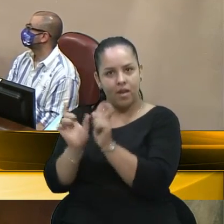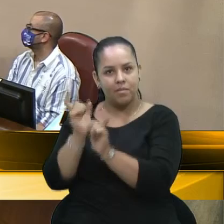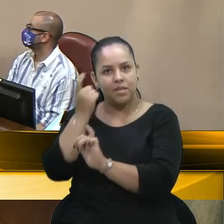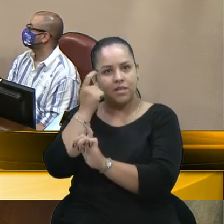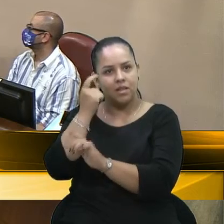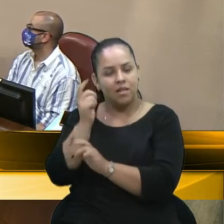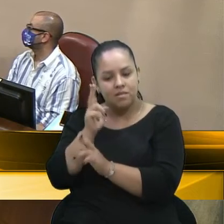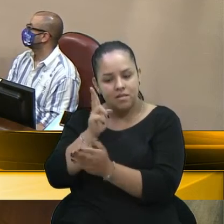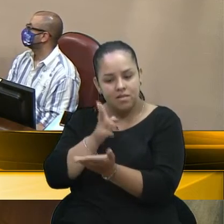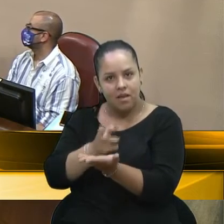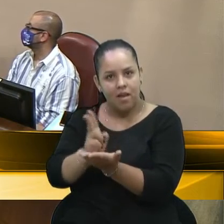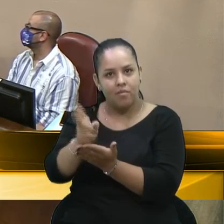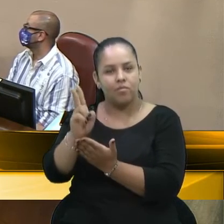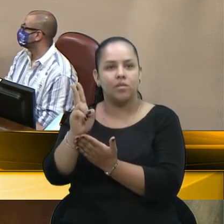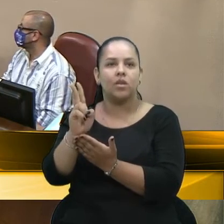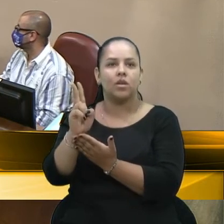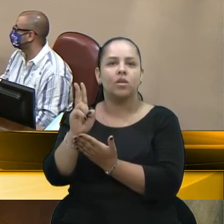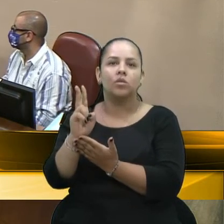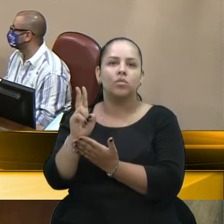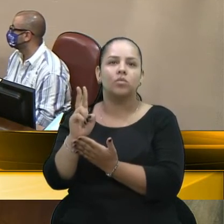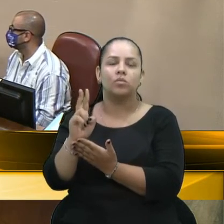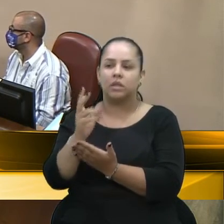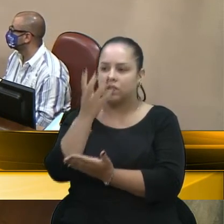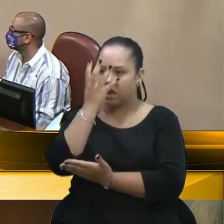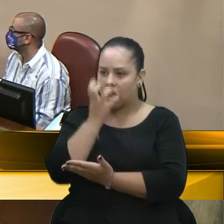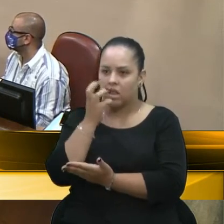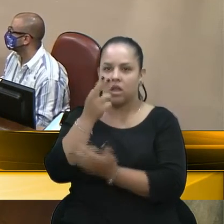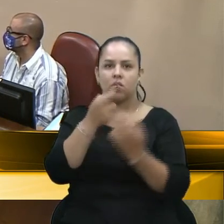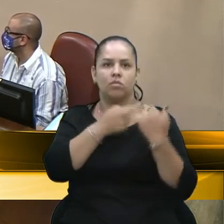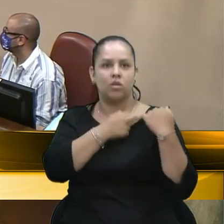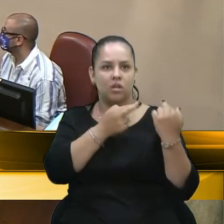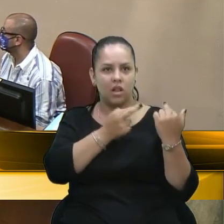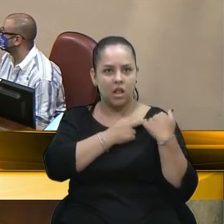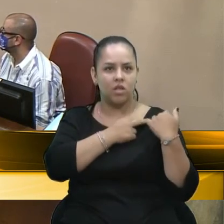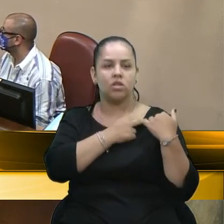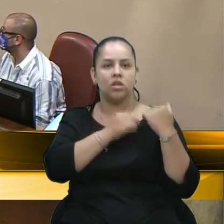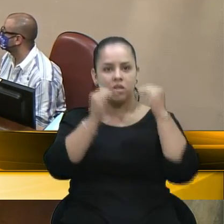assim com uma forma mais prática, né? Seriedade, responsabilidade e respeito. Obrigada, presidente.